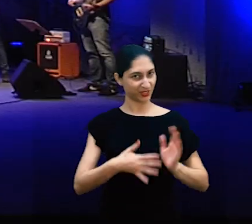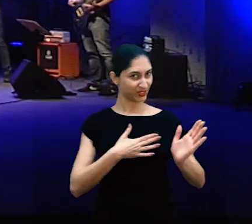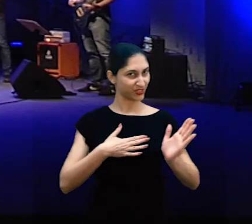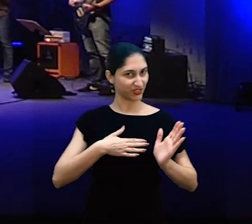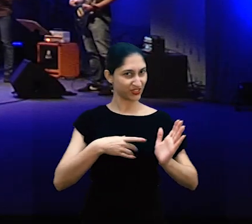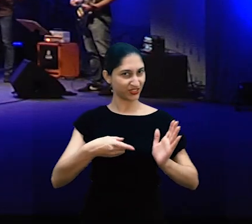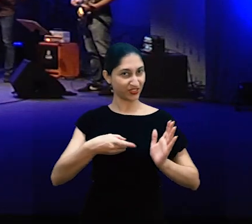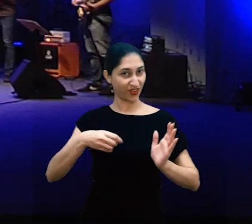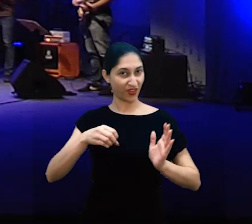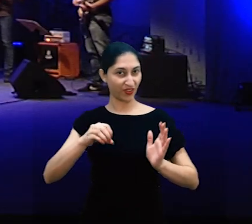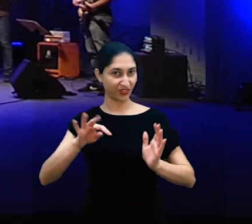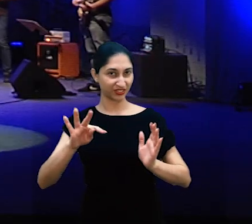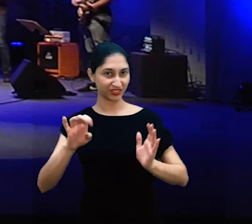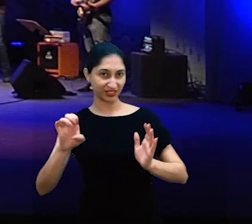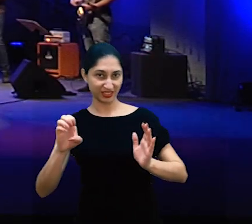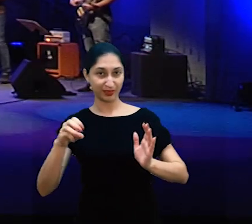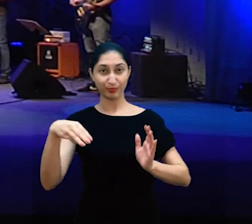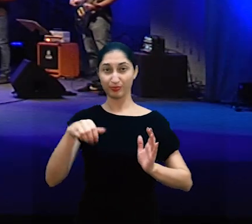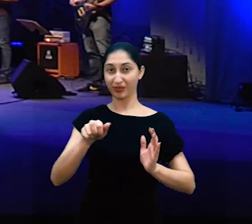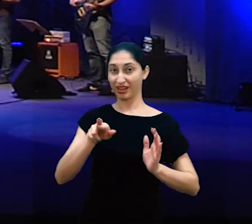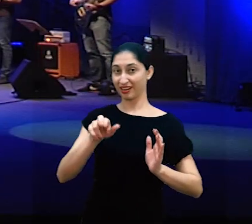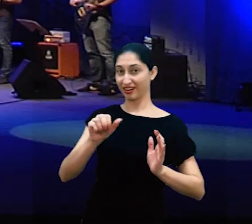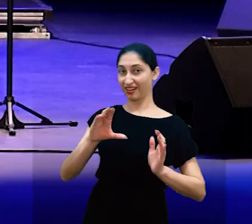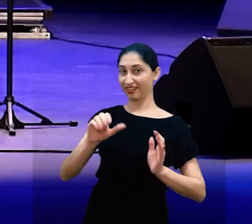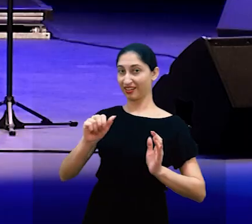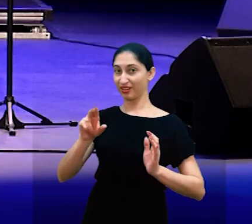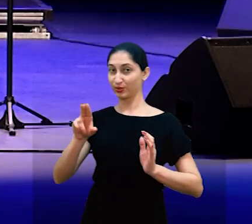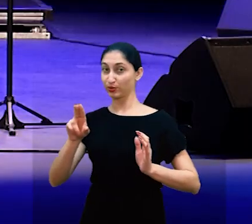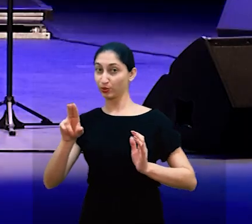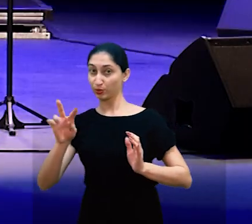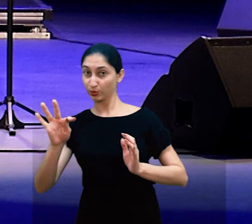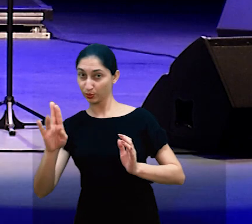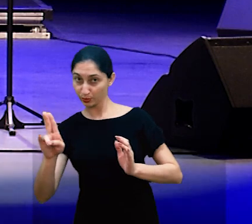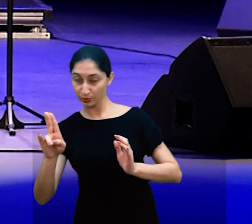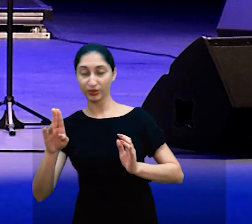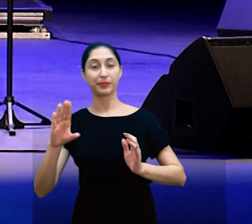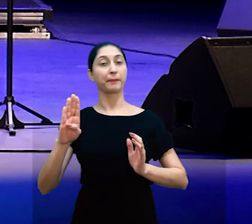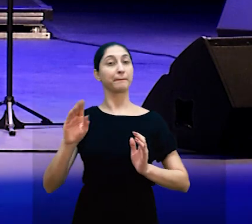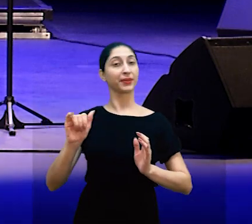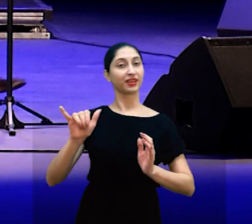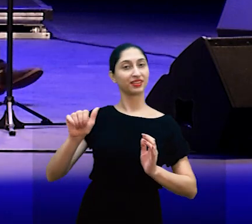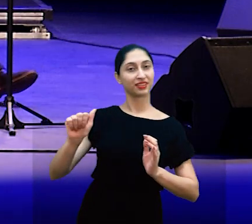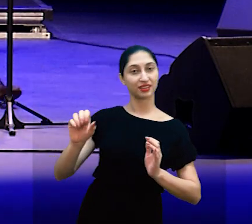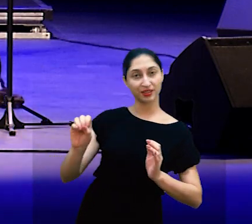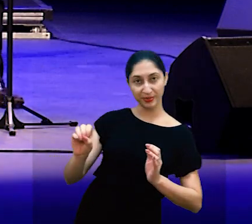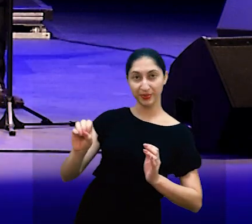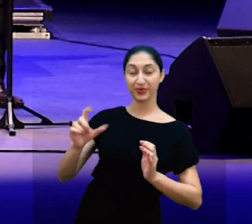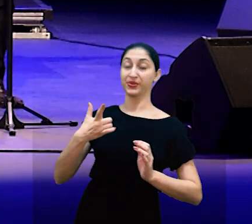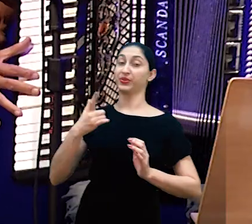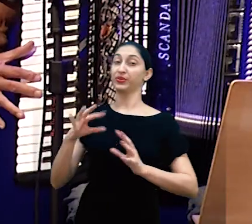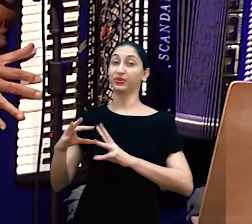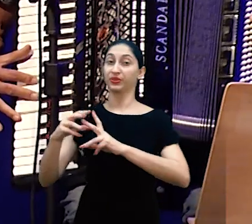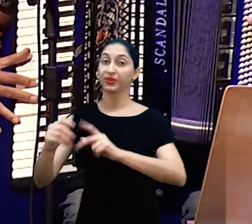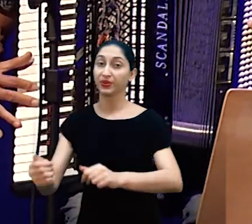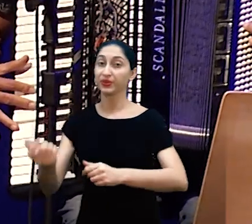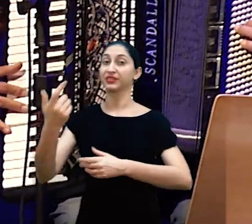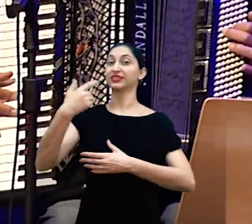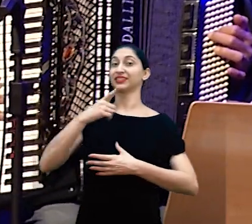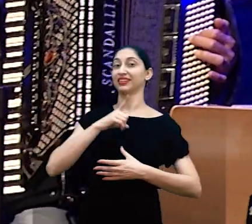De maracatu e baiano, tudo isso eu carrego no meu